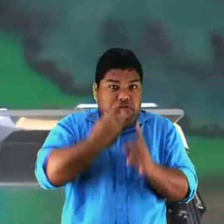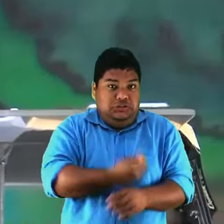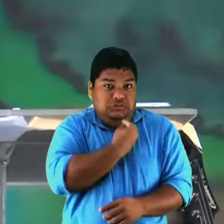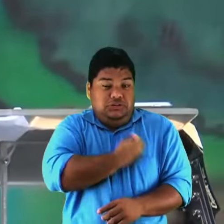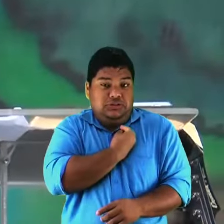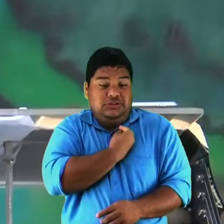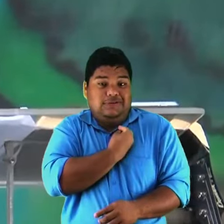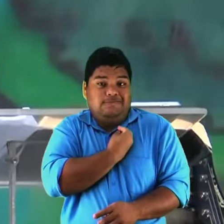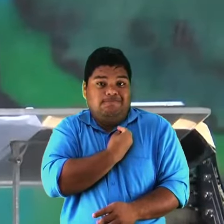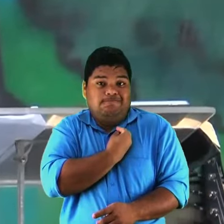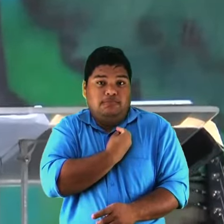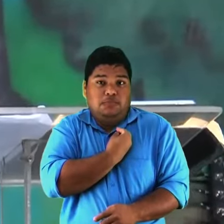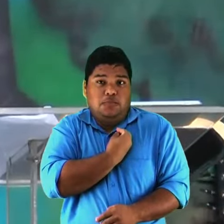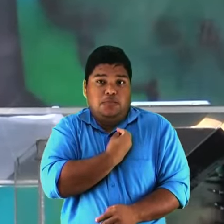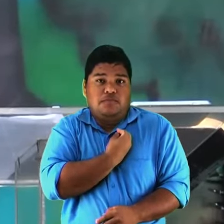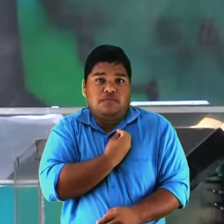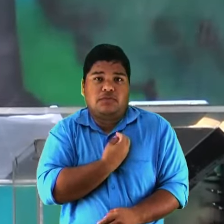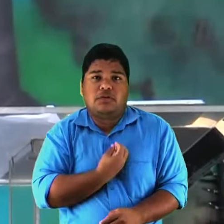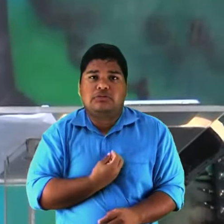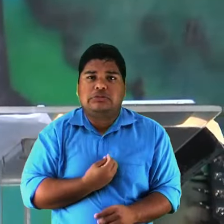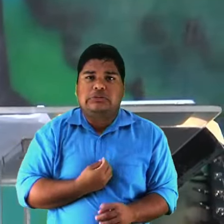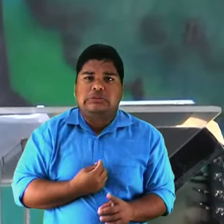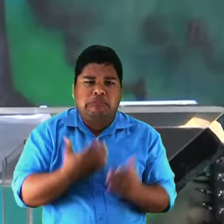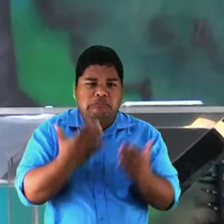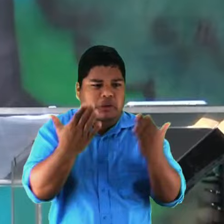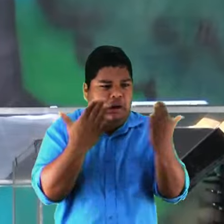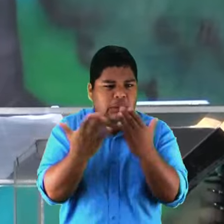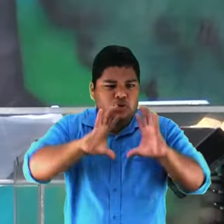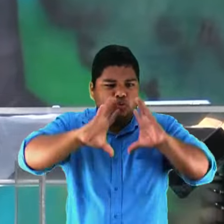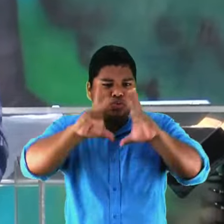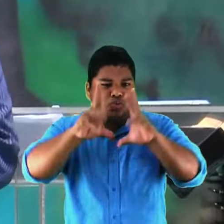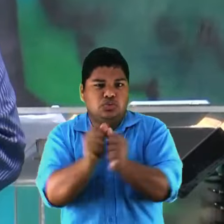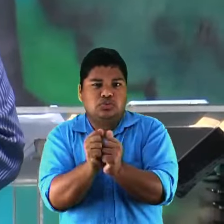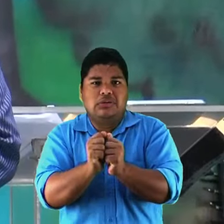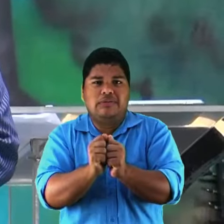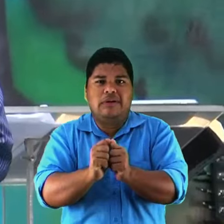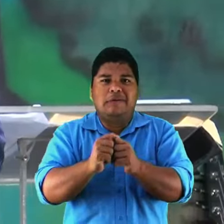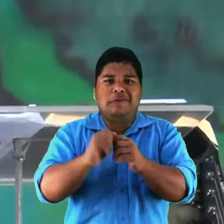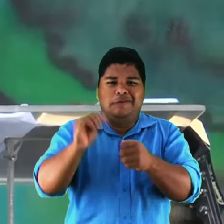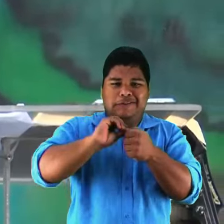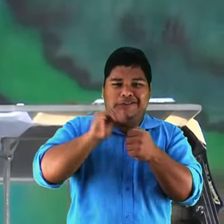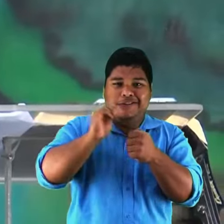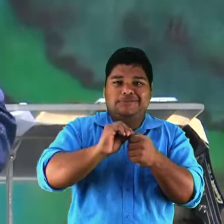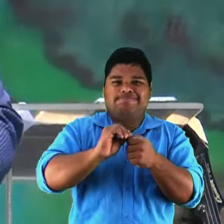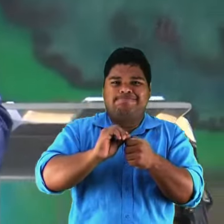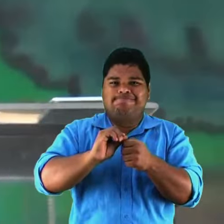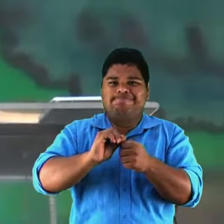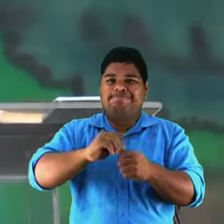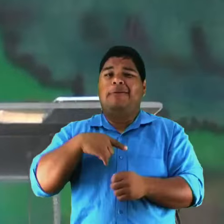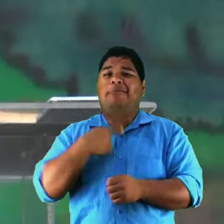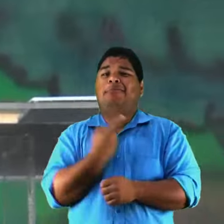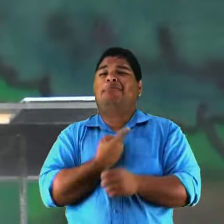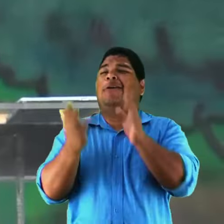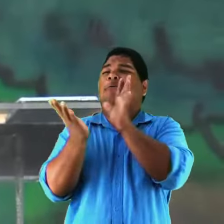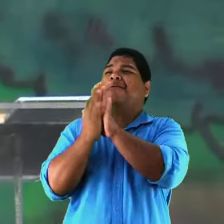em tudo aquilo que nós fazemos? É para glorificar a Deus. O apóstolo Paulo diz: quer